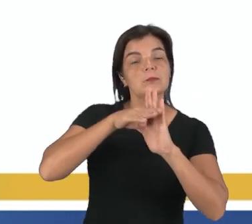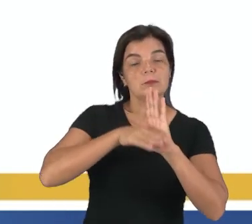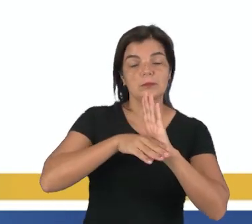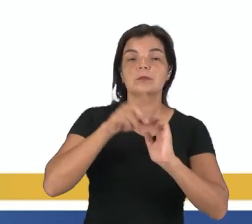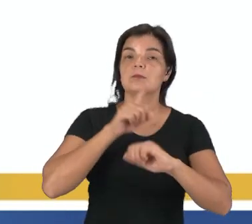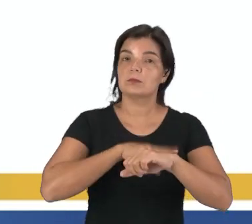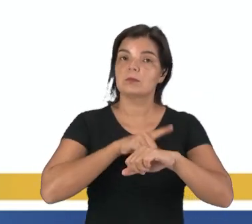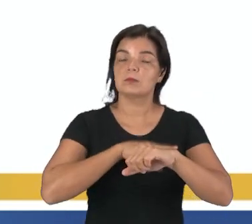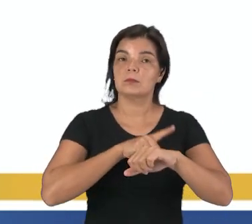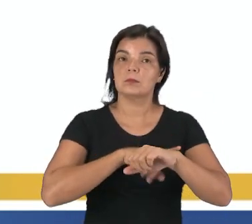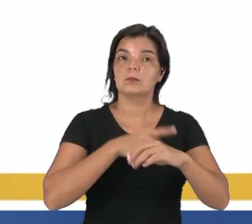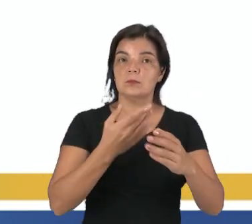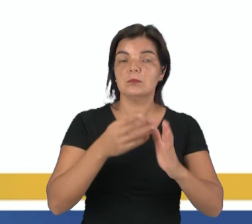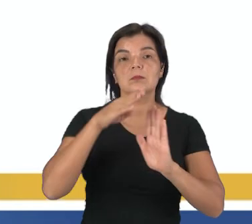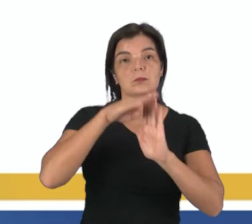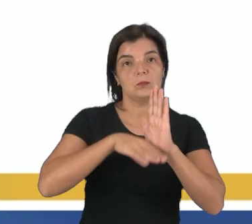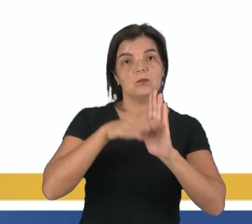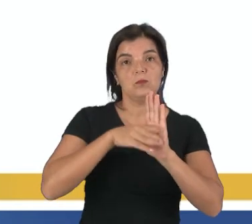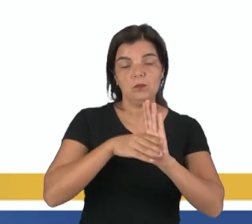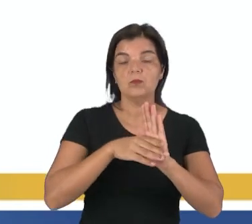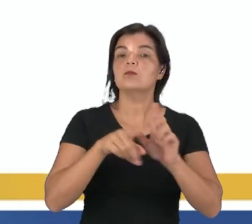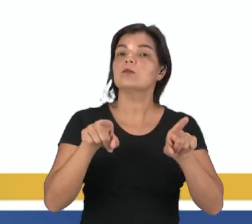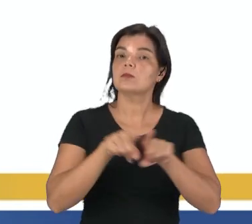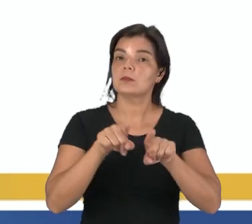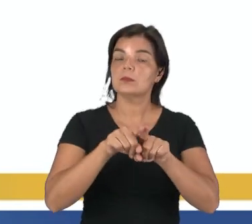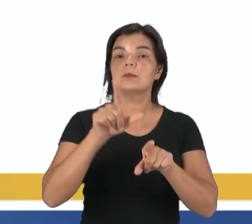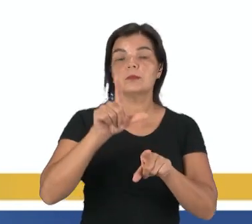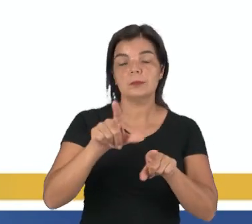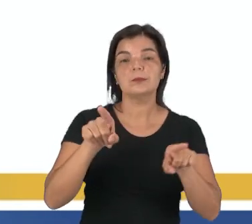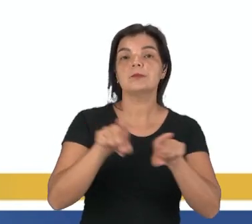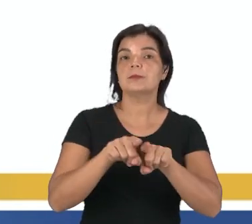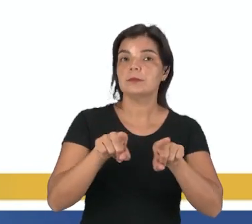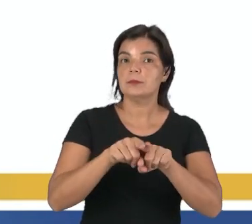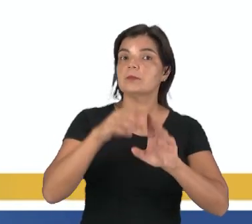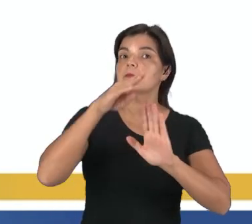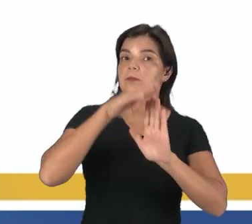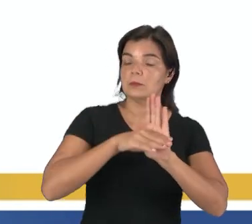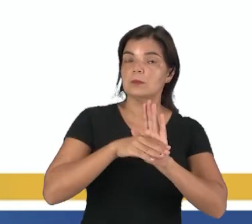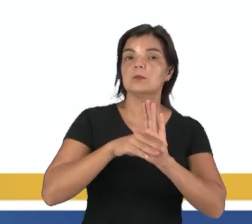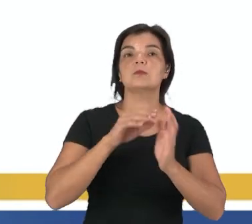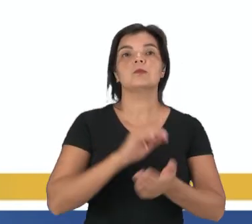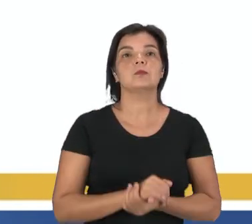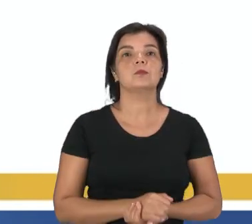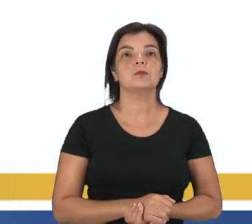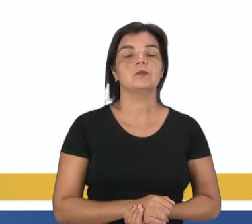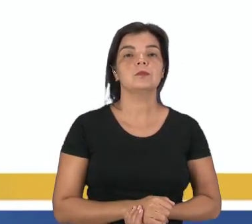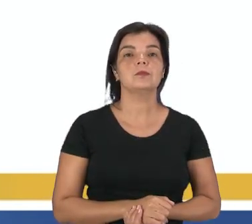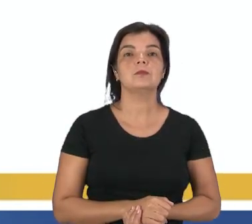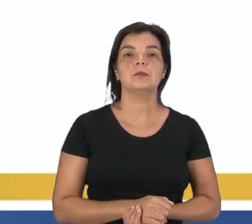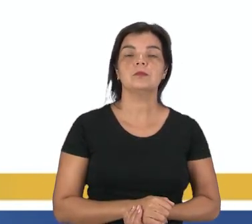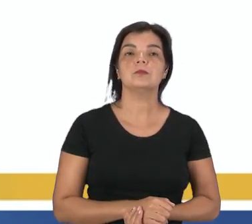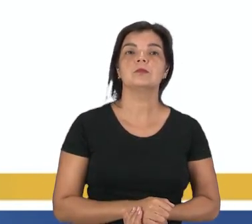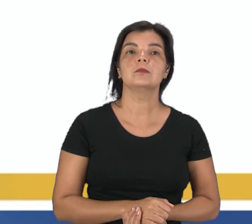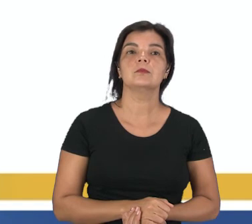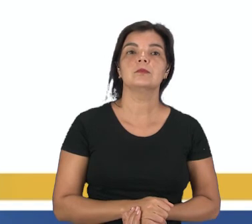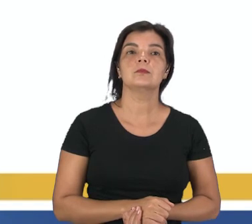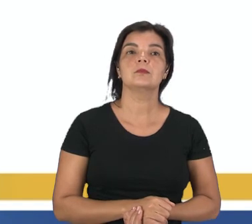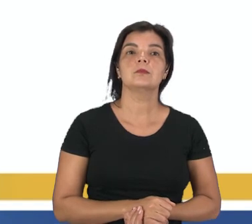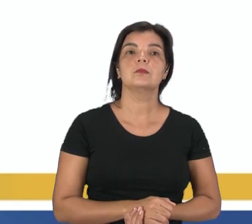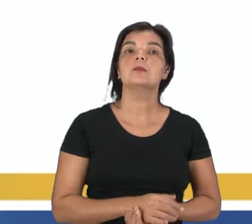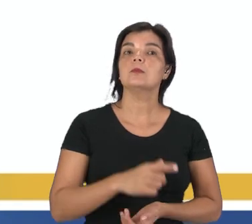que essa torneira permanece ligada diminui, a vazão em litros, o tempo que a água que eu estou desperdiçando também vai